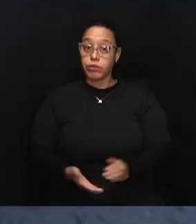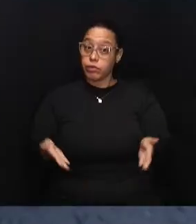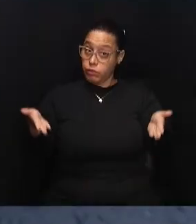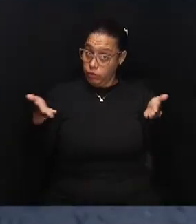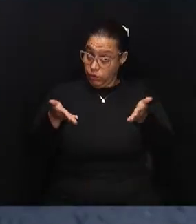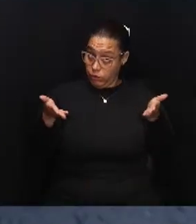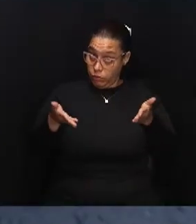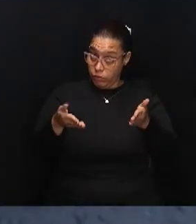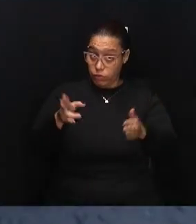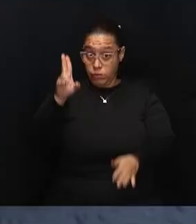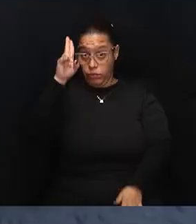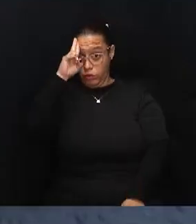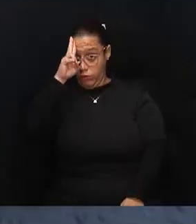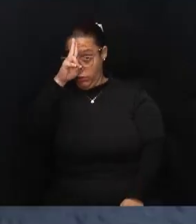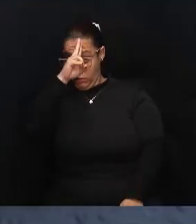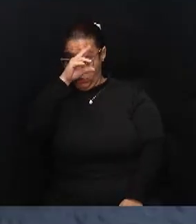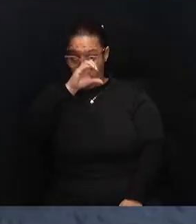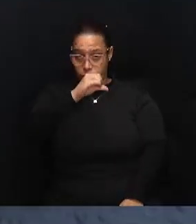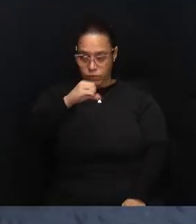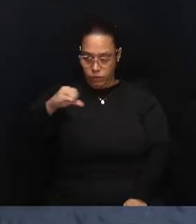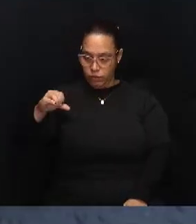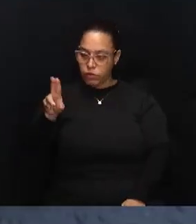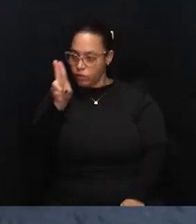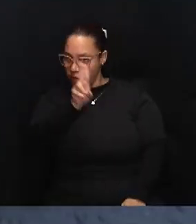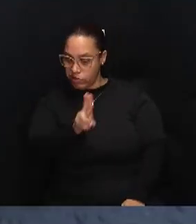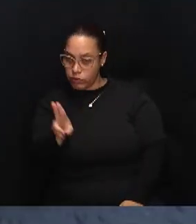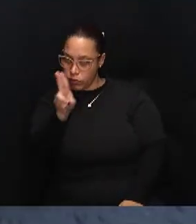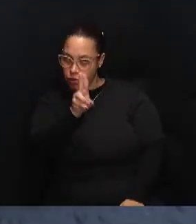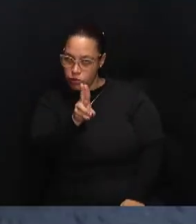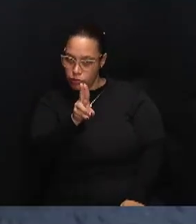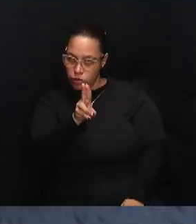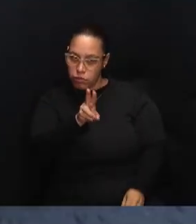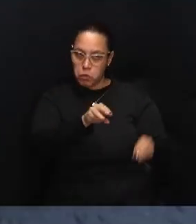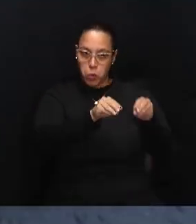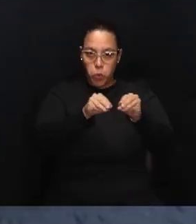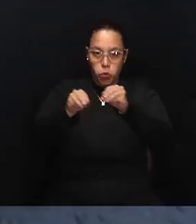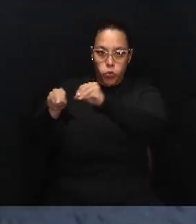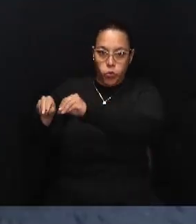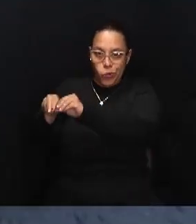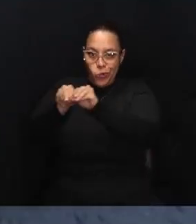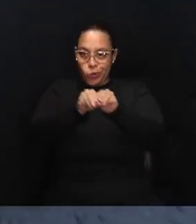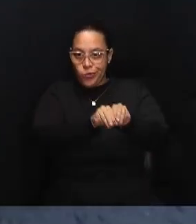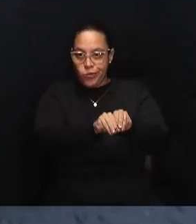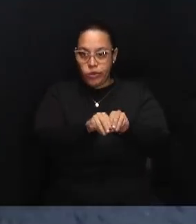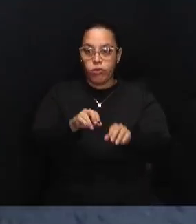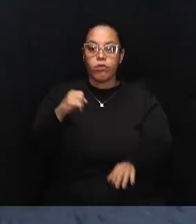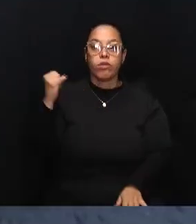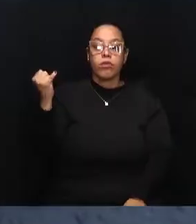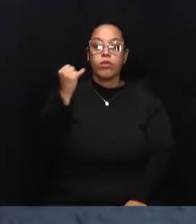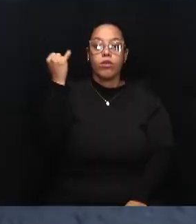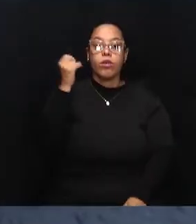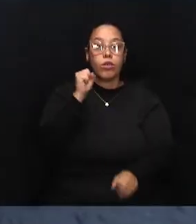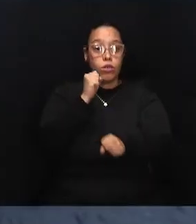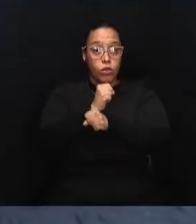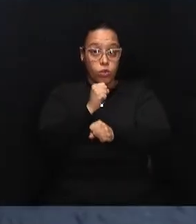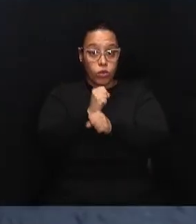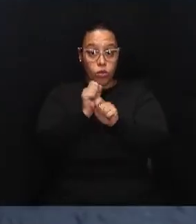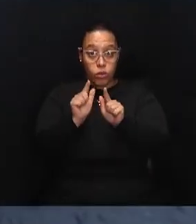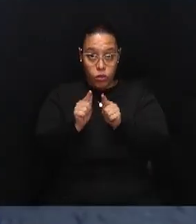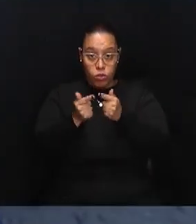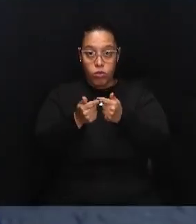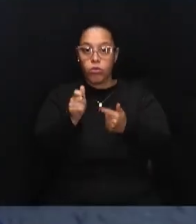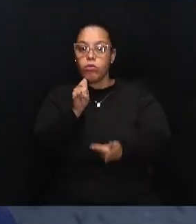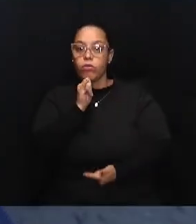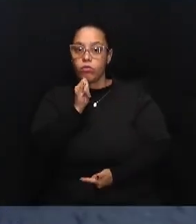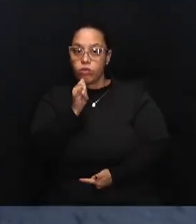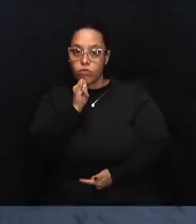Hoje os aplicativos são muito utilizados nos deslocamentos, né? Então é importante que você espere com o seu grupo, por exemplo,